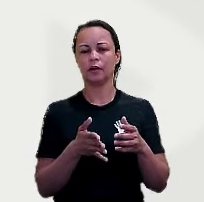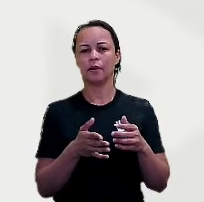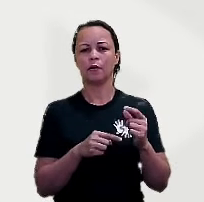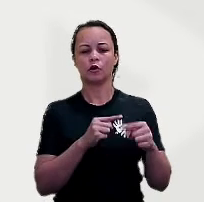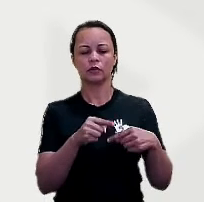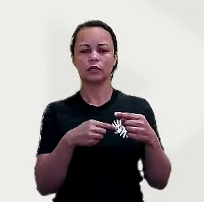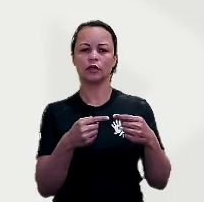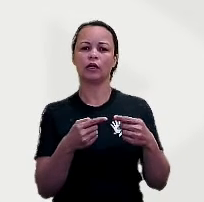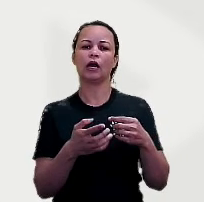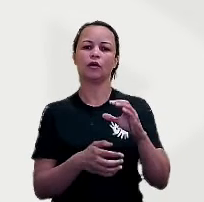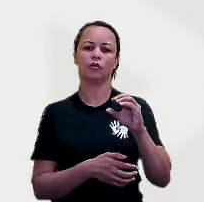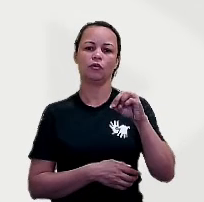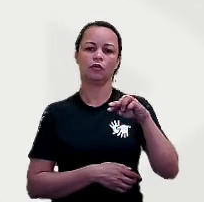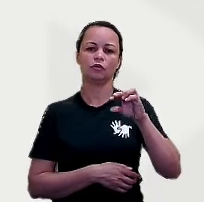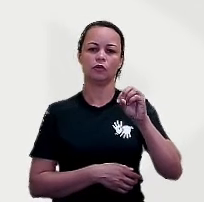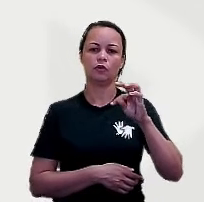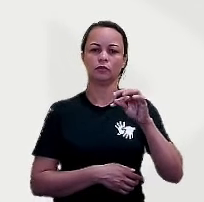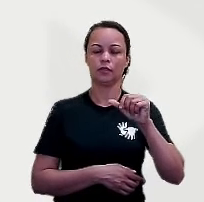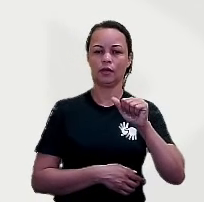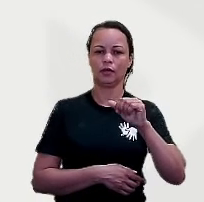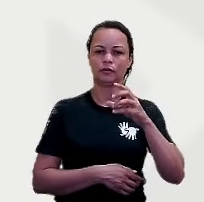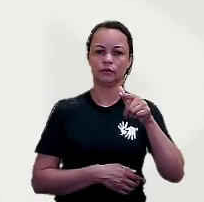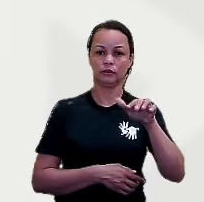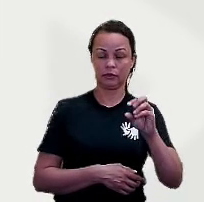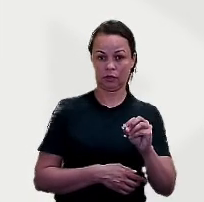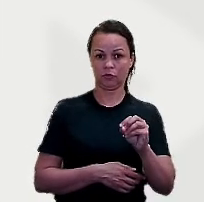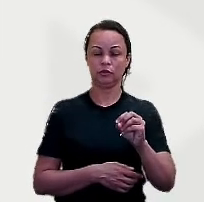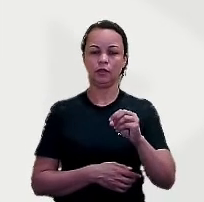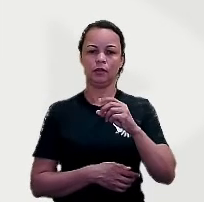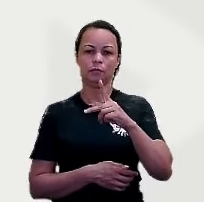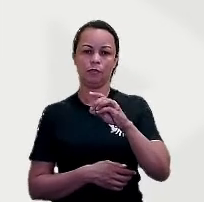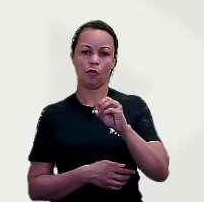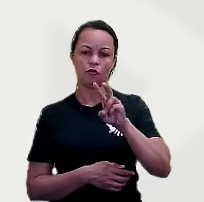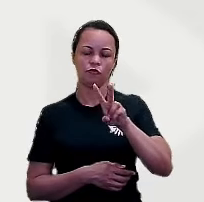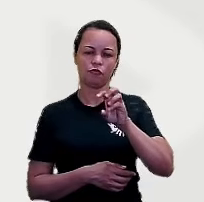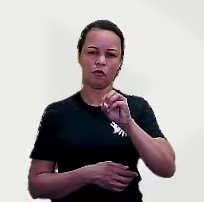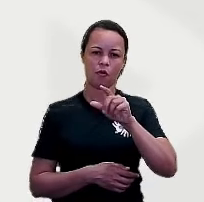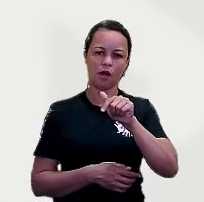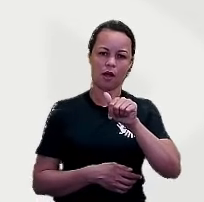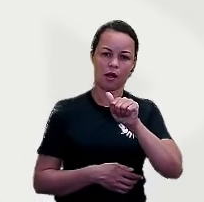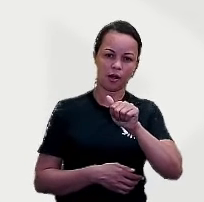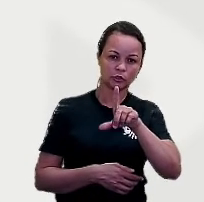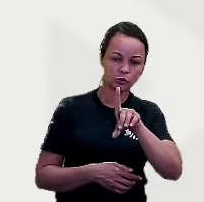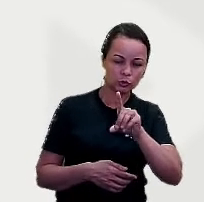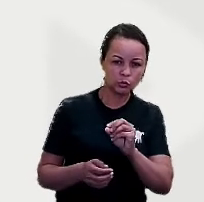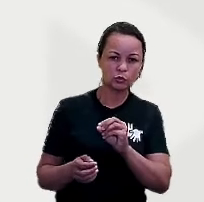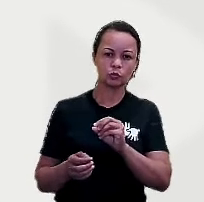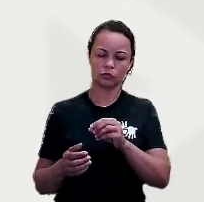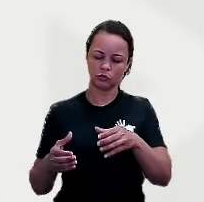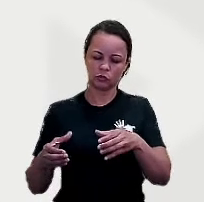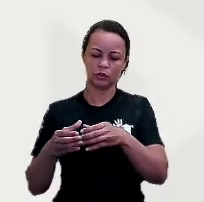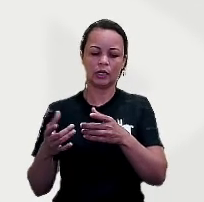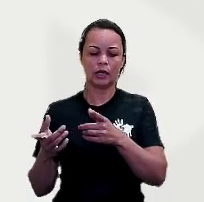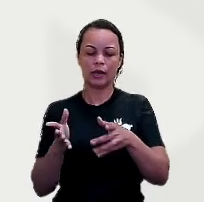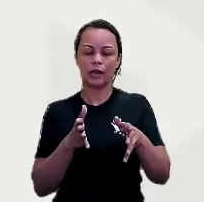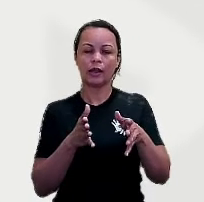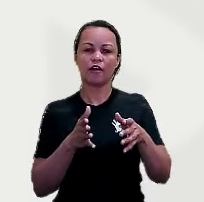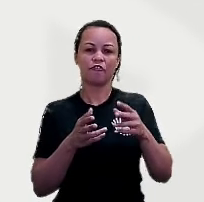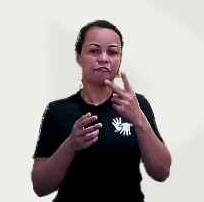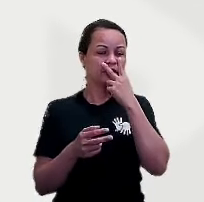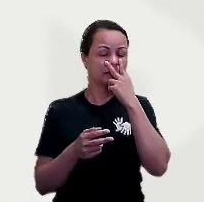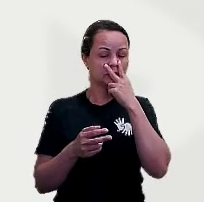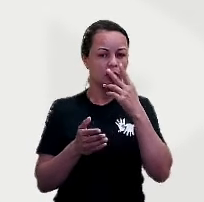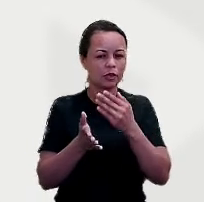a conotação de povoado, Vitória passa a ser freguesia de Santo Antão da Mata